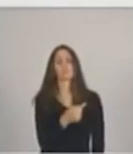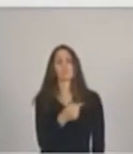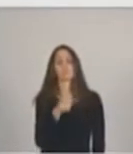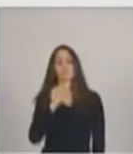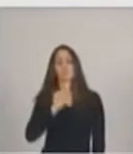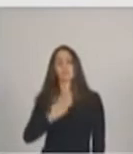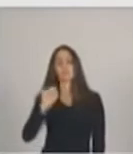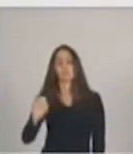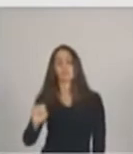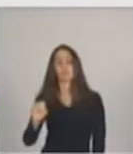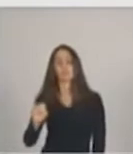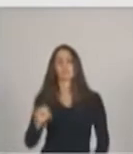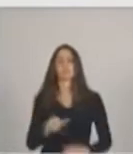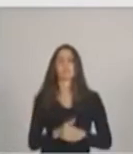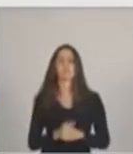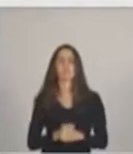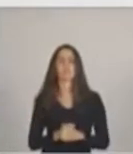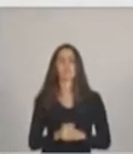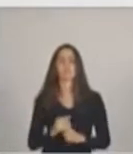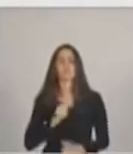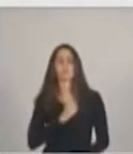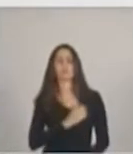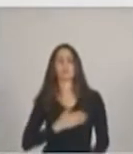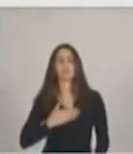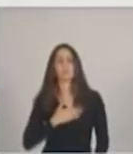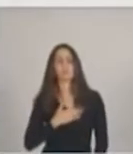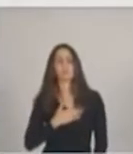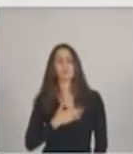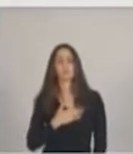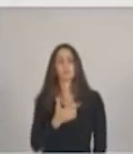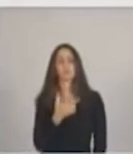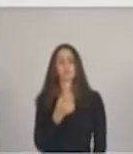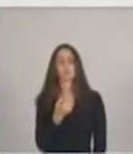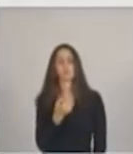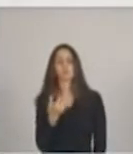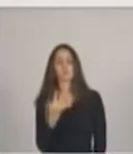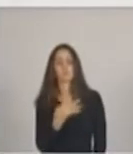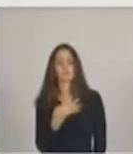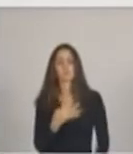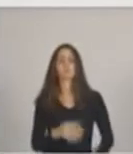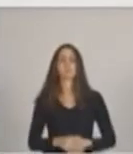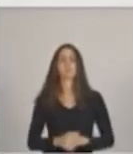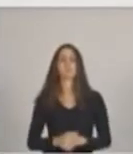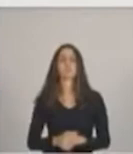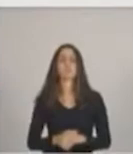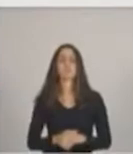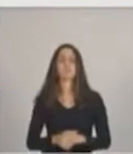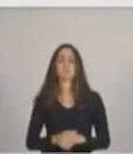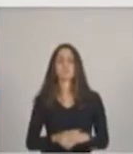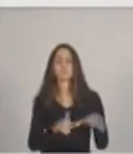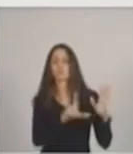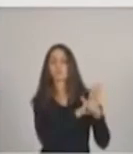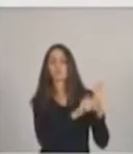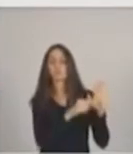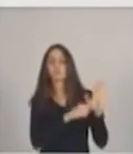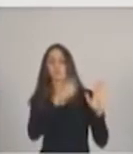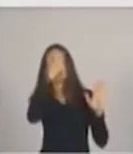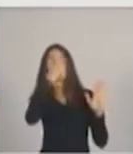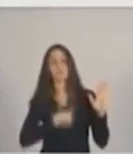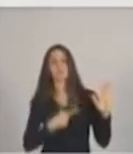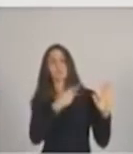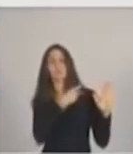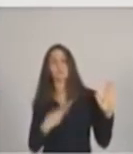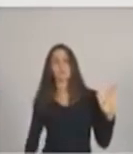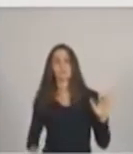788, de agosto de 2014, que eu era presidente da Assembleia